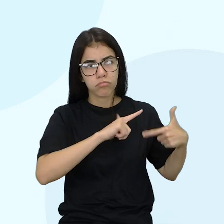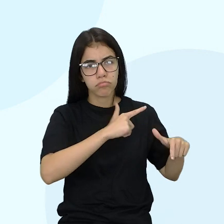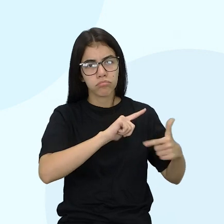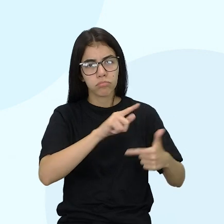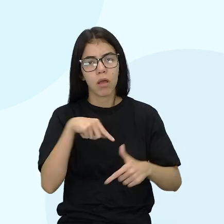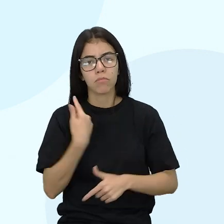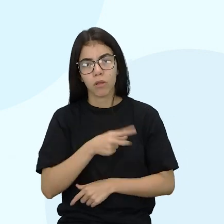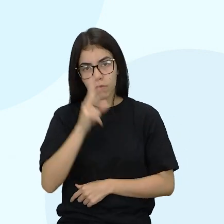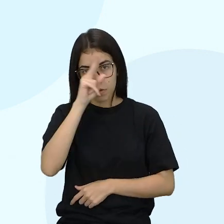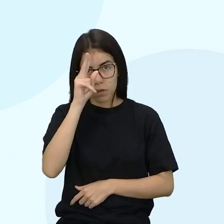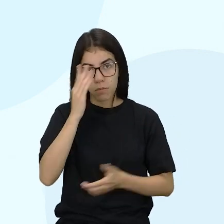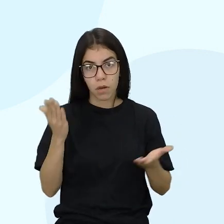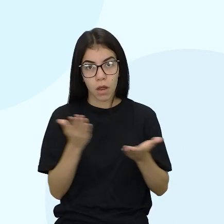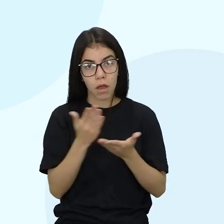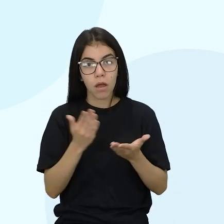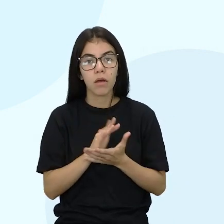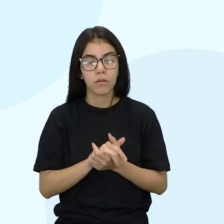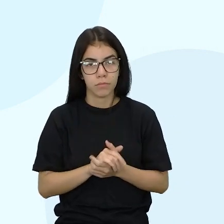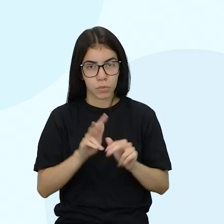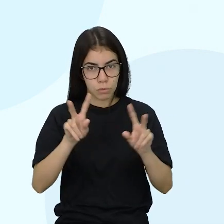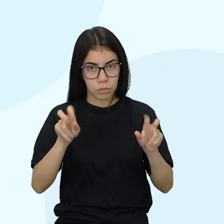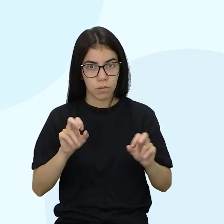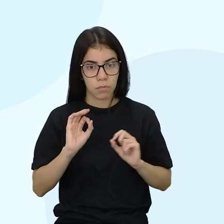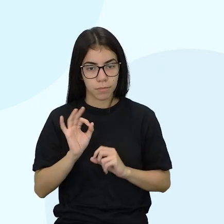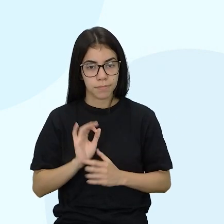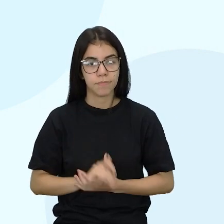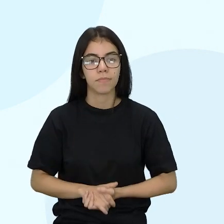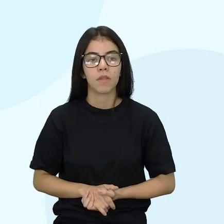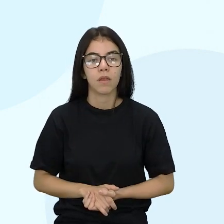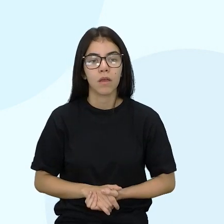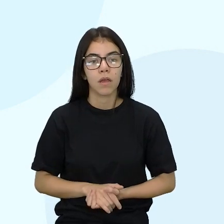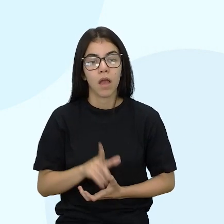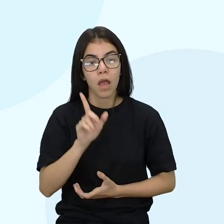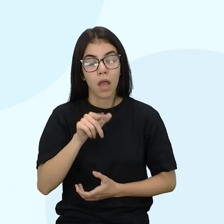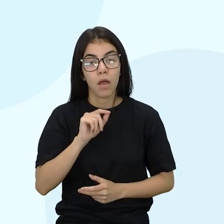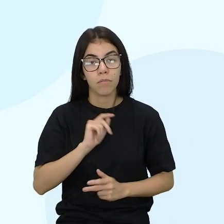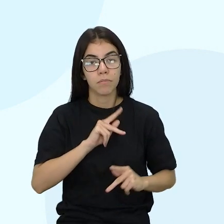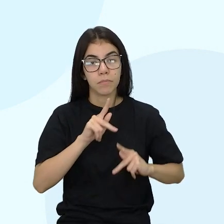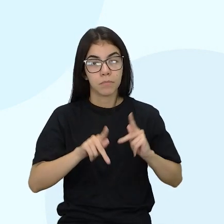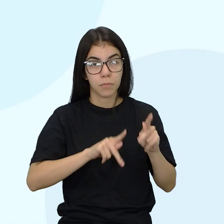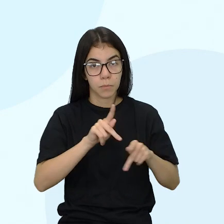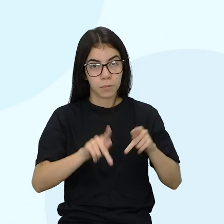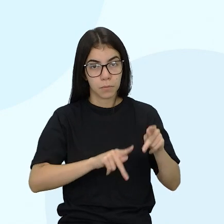vamos recordar um pouquinho a respeito disso. Olha só. População